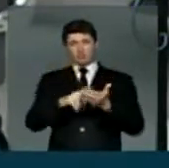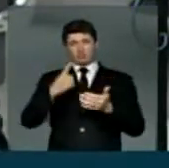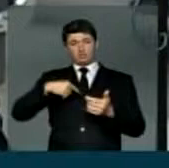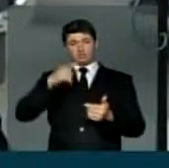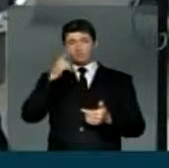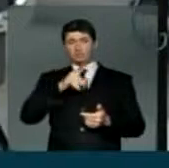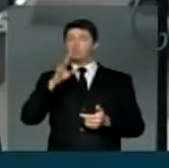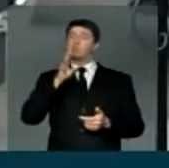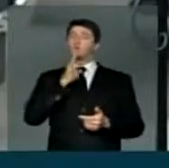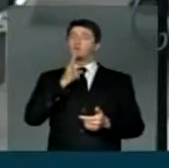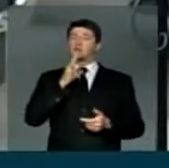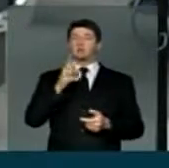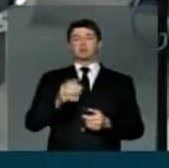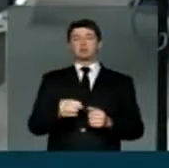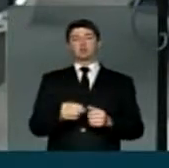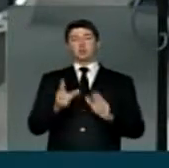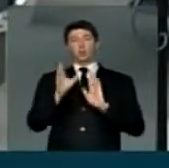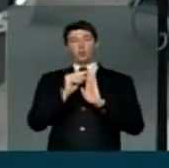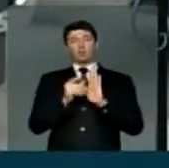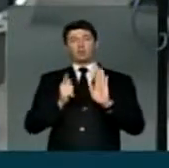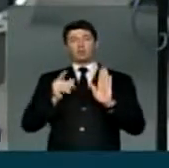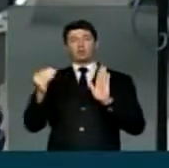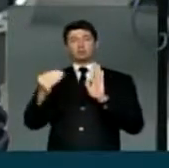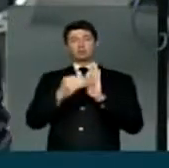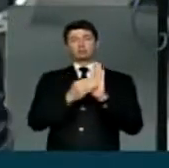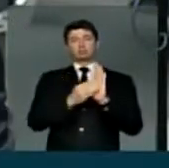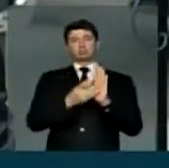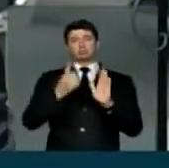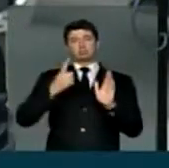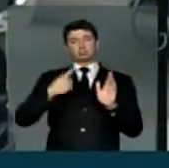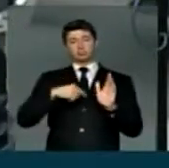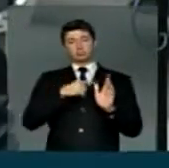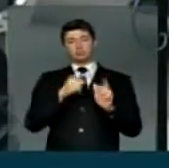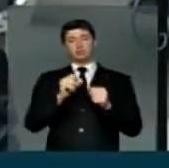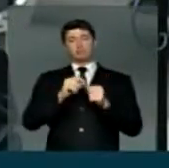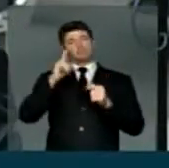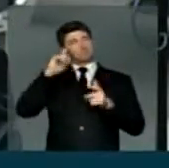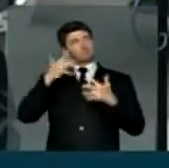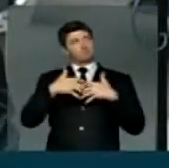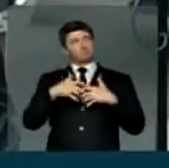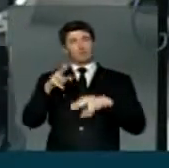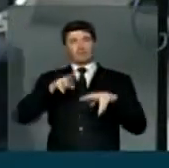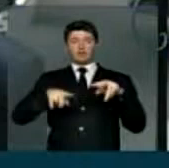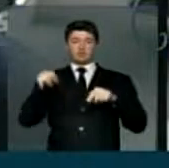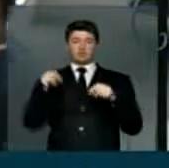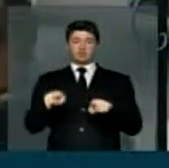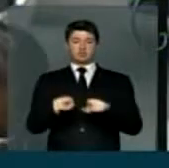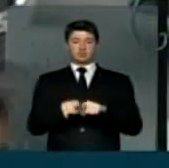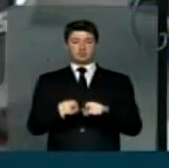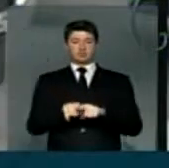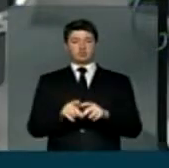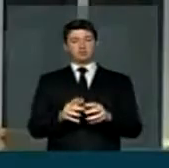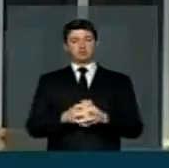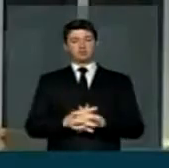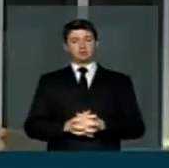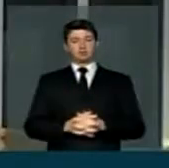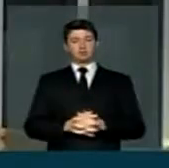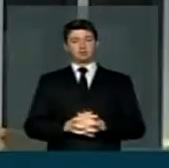possamos conhecer do seu conteúdo e fazer uma própria reflexão e avaliação.